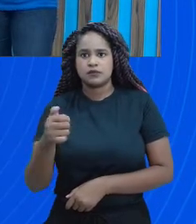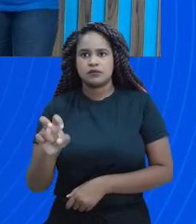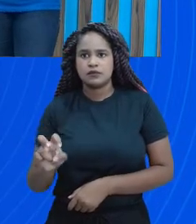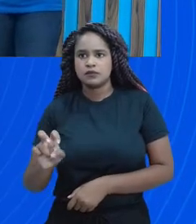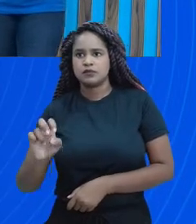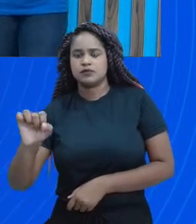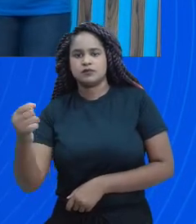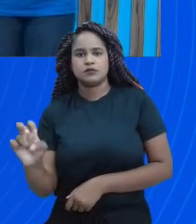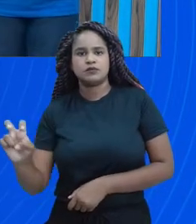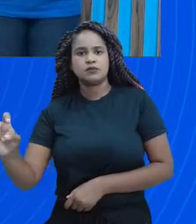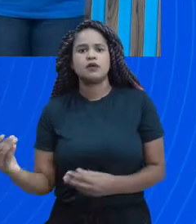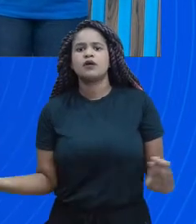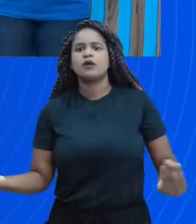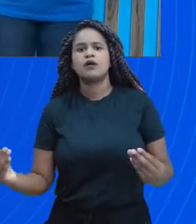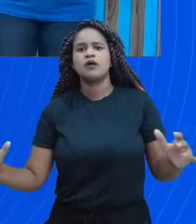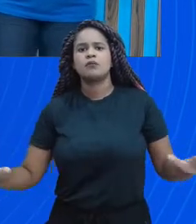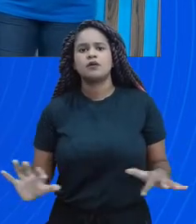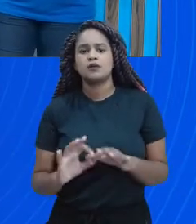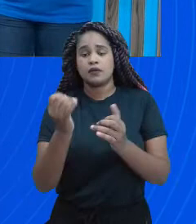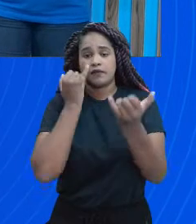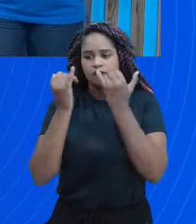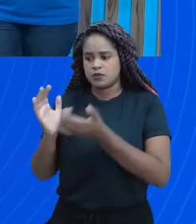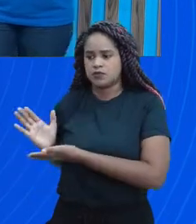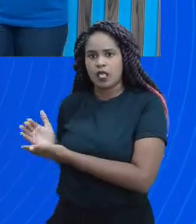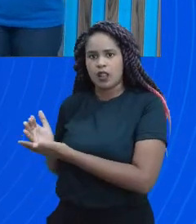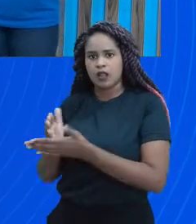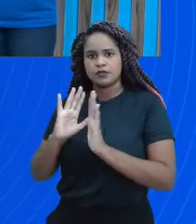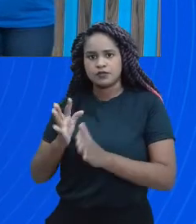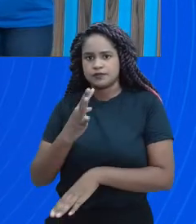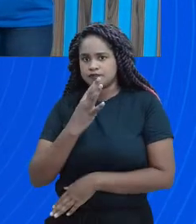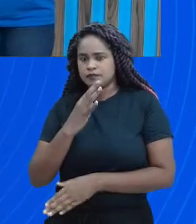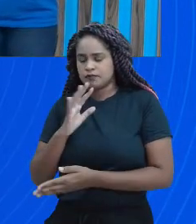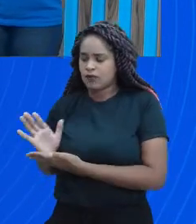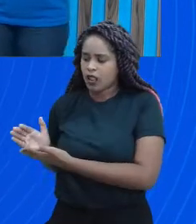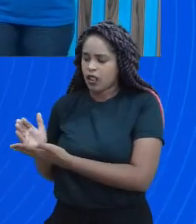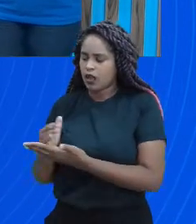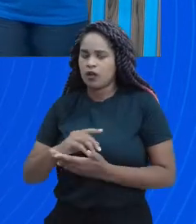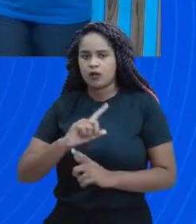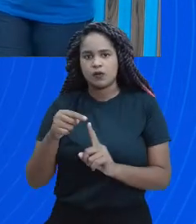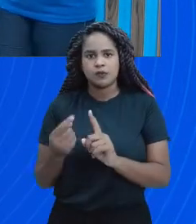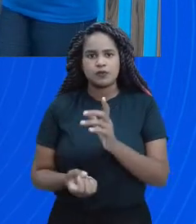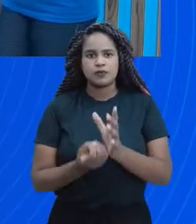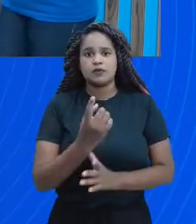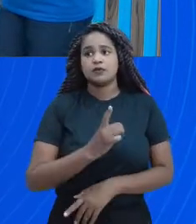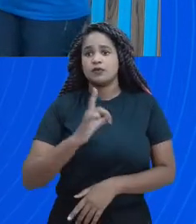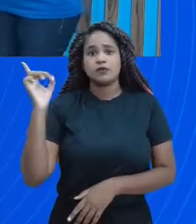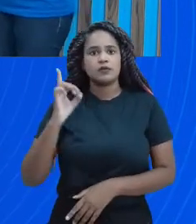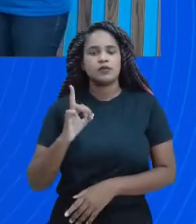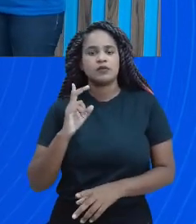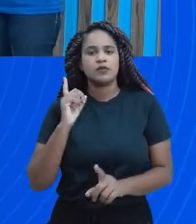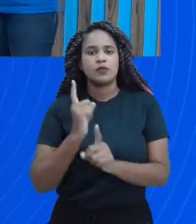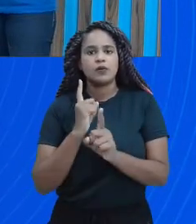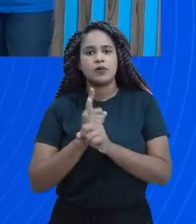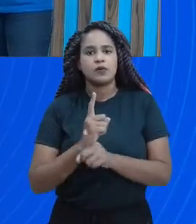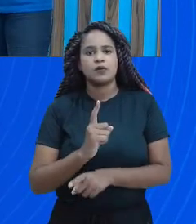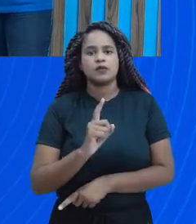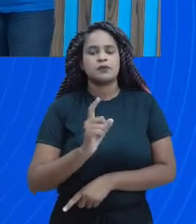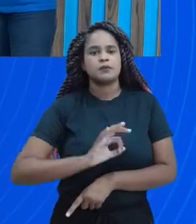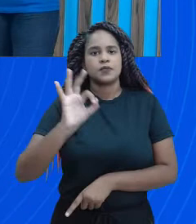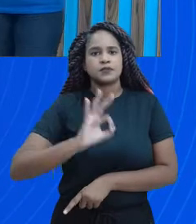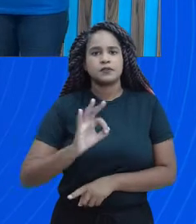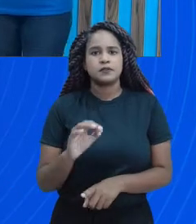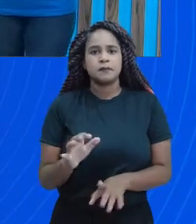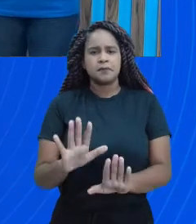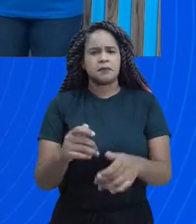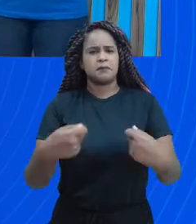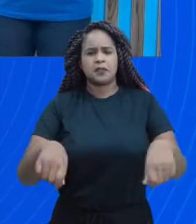a gente poderia unir essas informações, né? Juntar essas informações para que a gente consiga essa porcentagem aí, sem de fato a gente